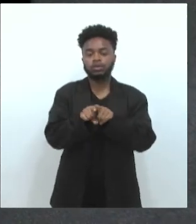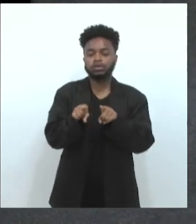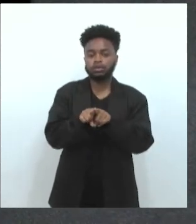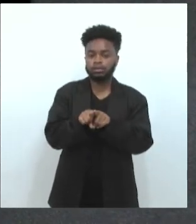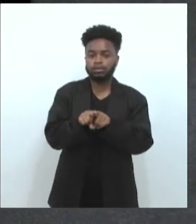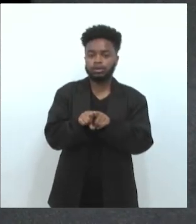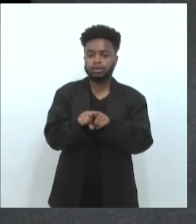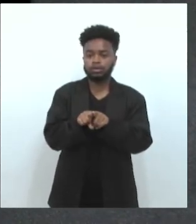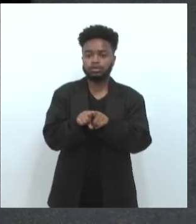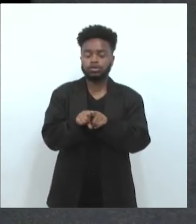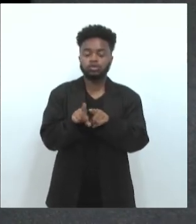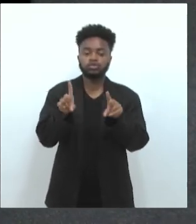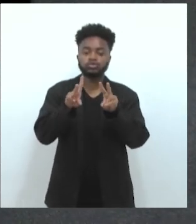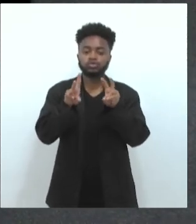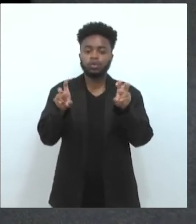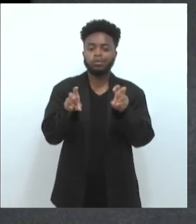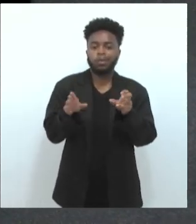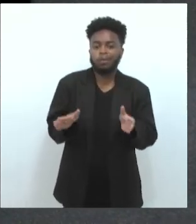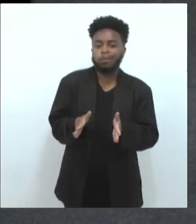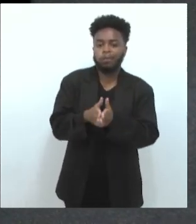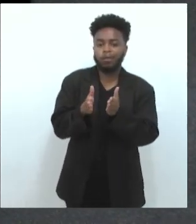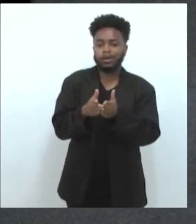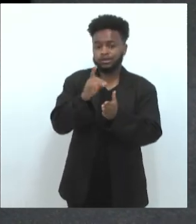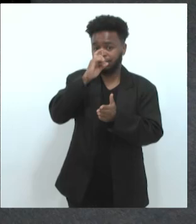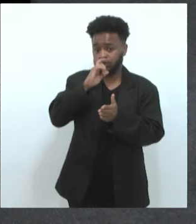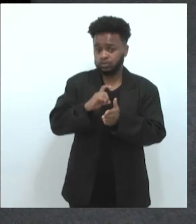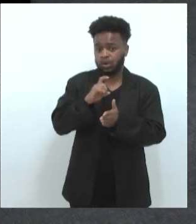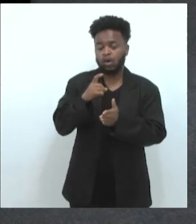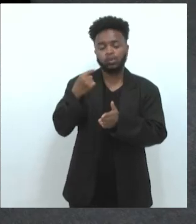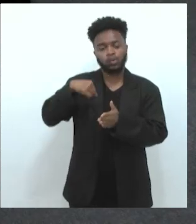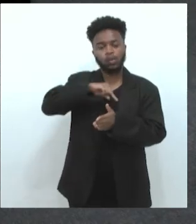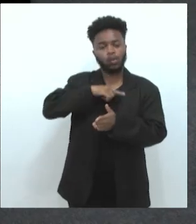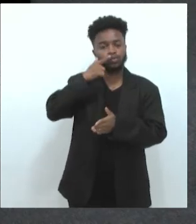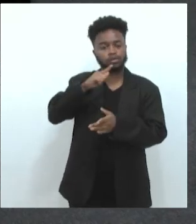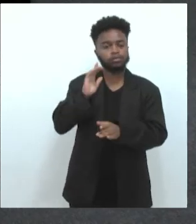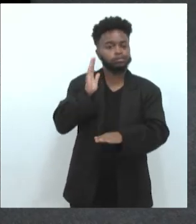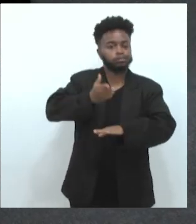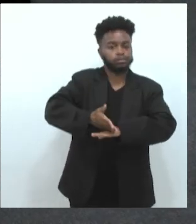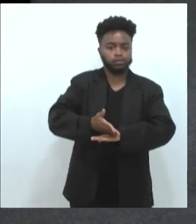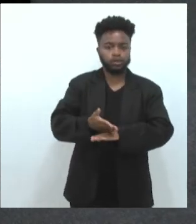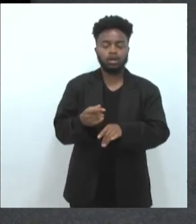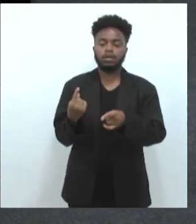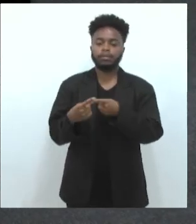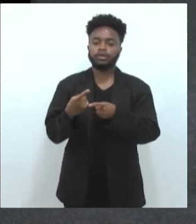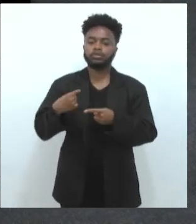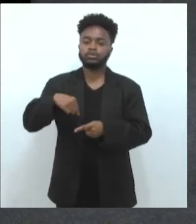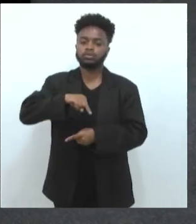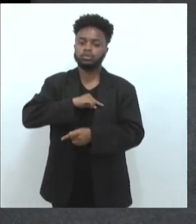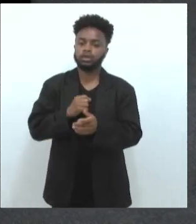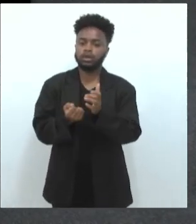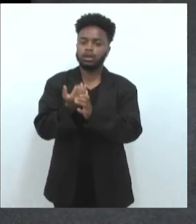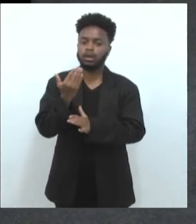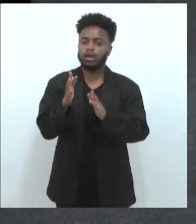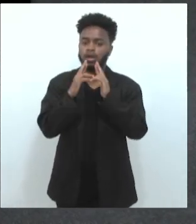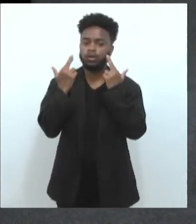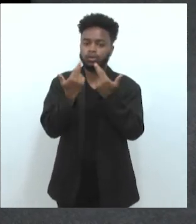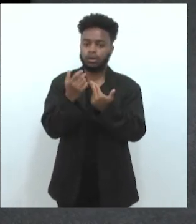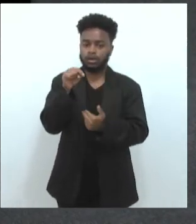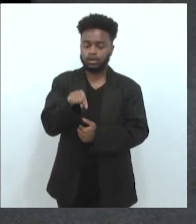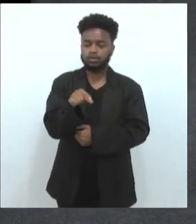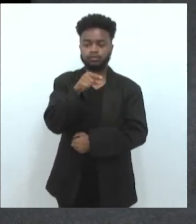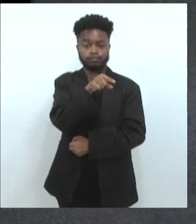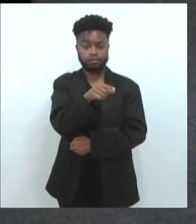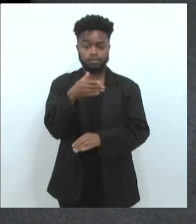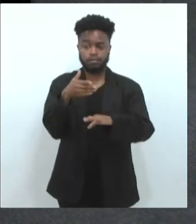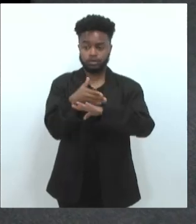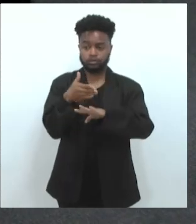à superação da pobreza menstrual. A gente sabe, inclusive fizemos audiência nessa casa, Vossa Excelência